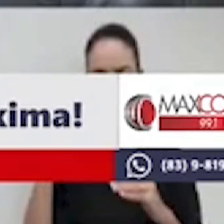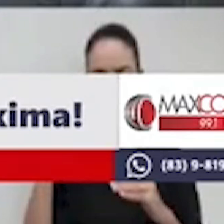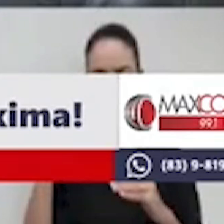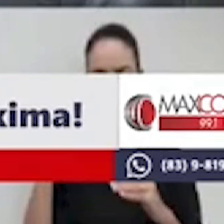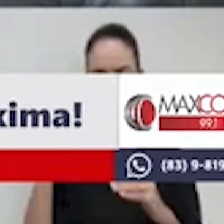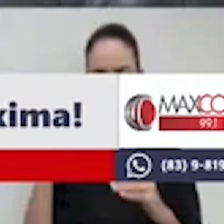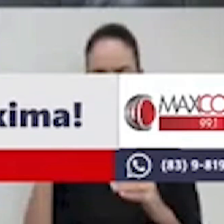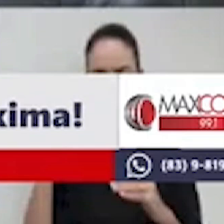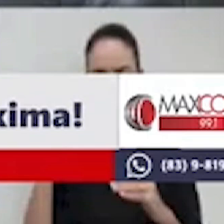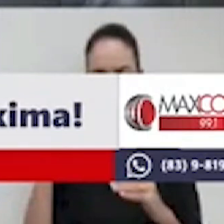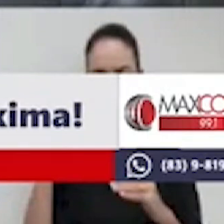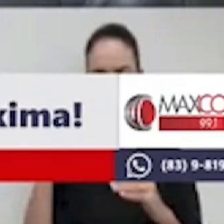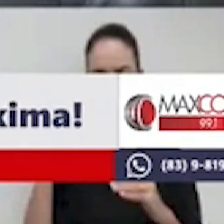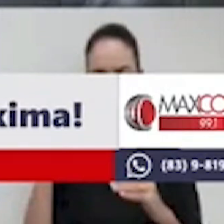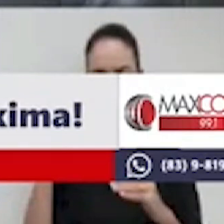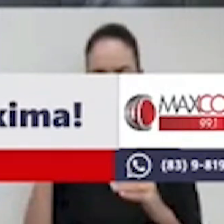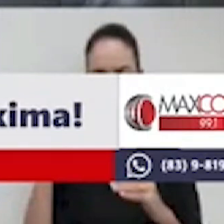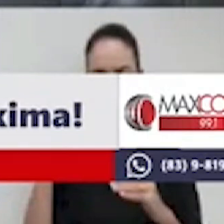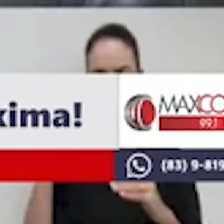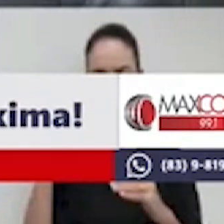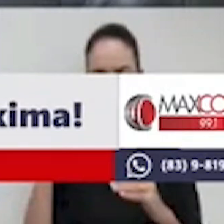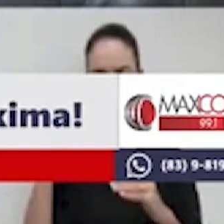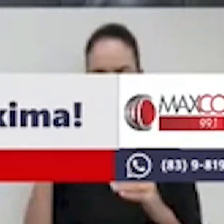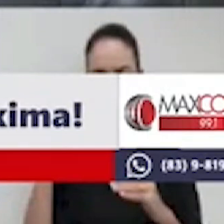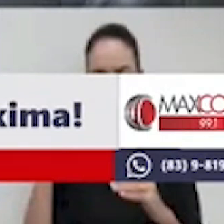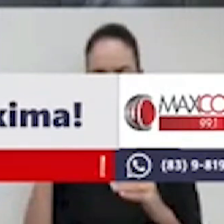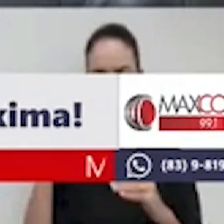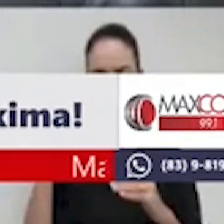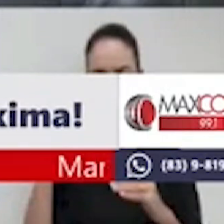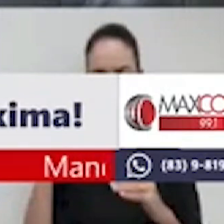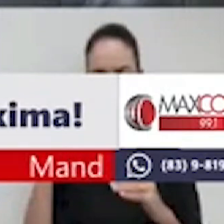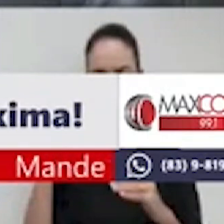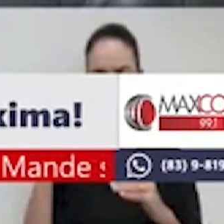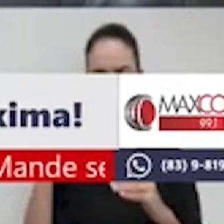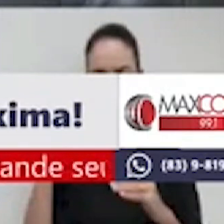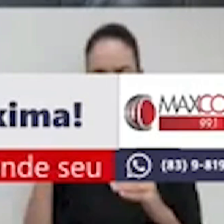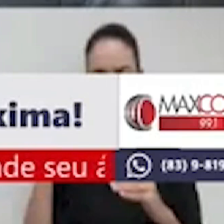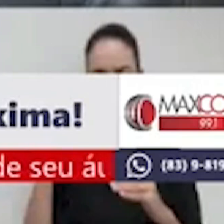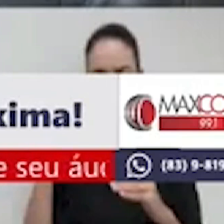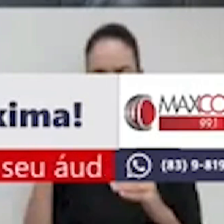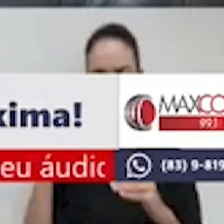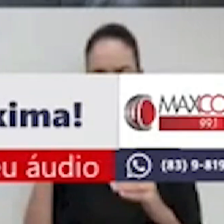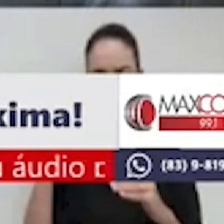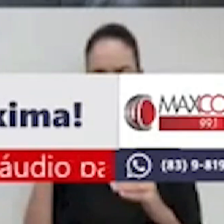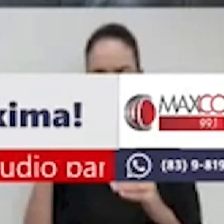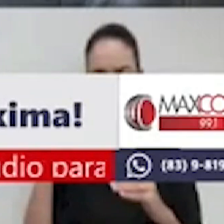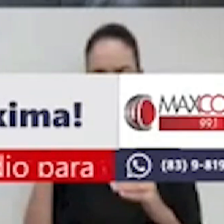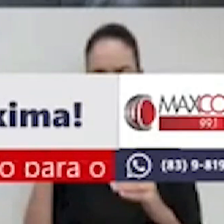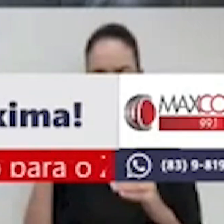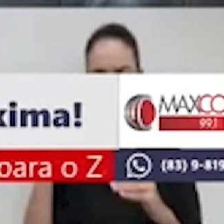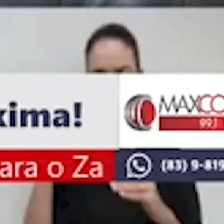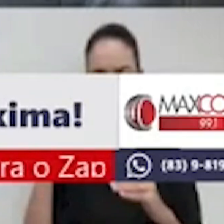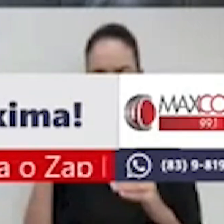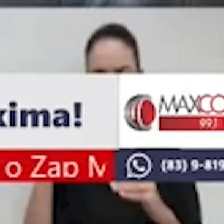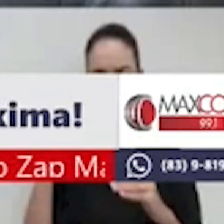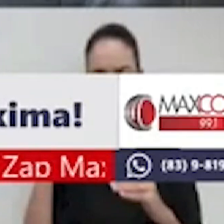o Hospital do Câncer para fazer o Laureano foi feito a obra um milhão de reais na conta e